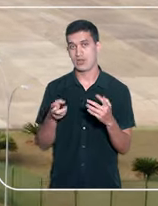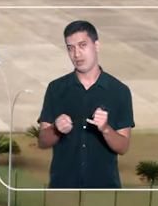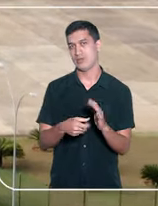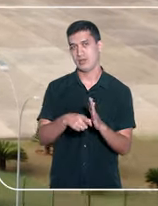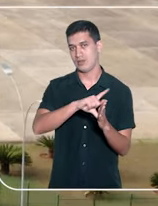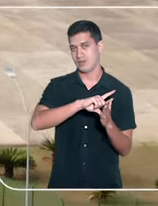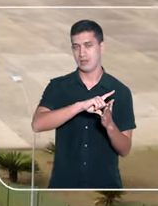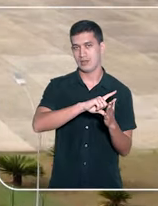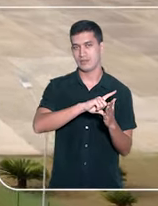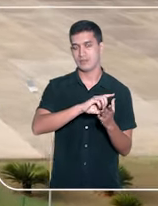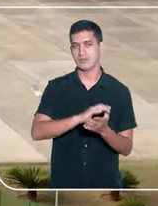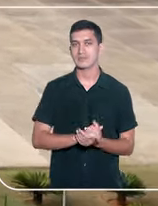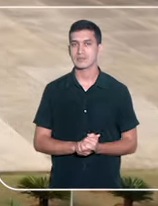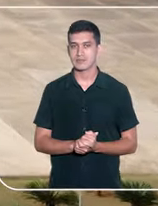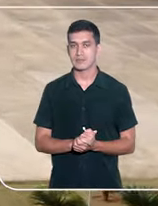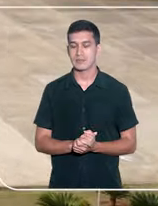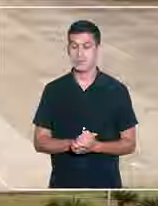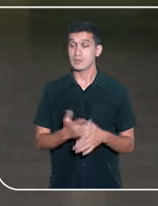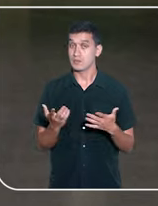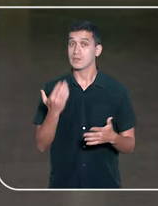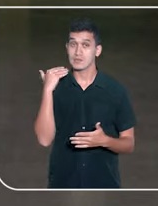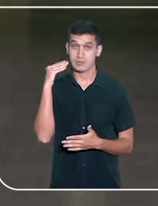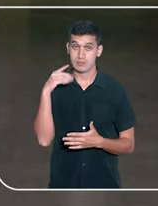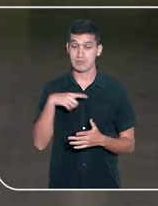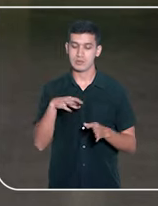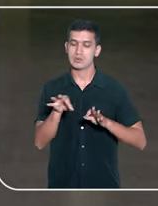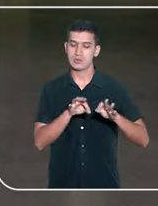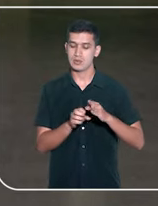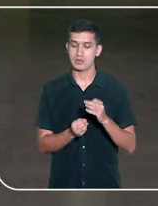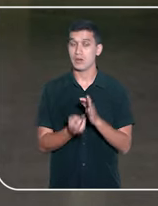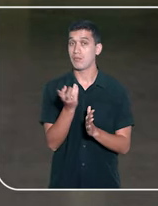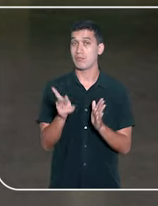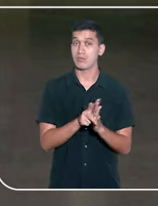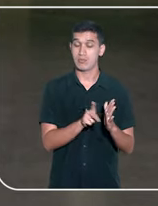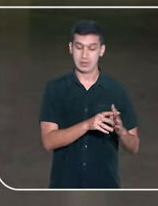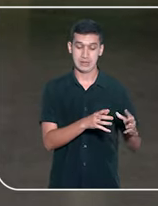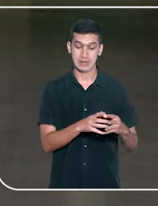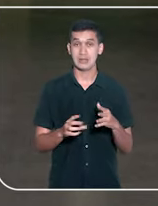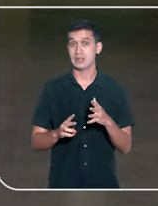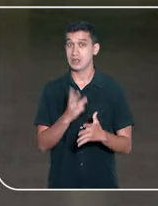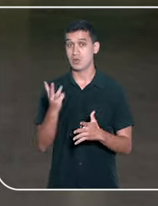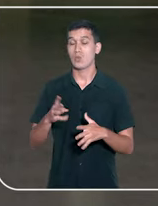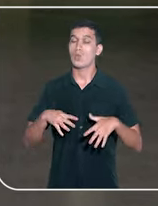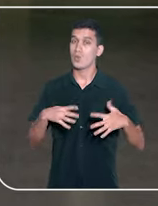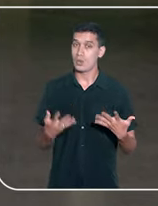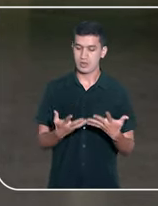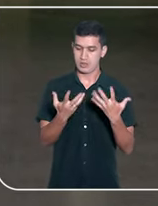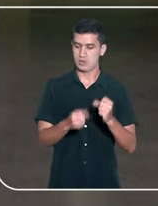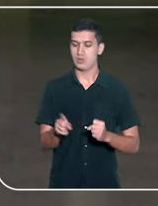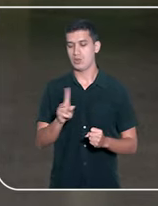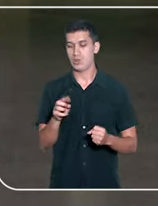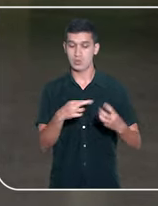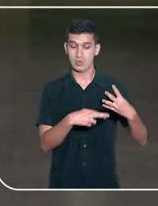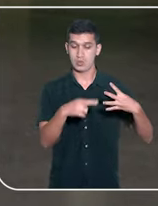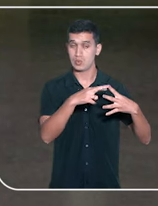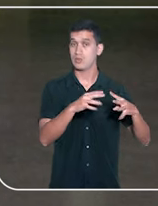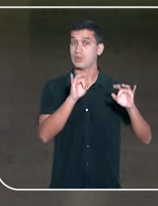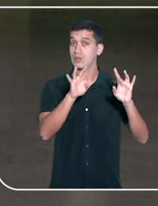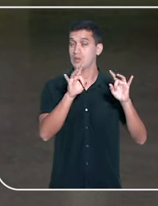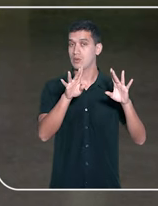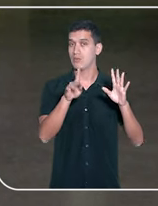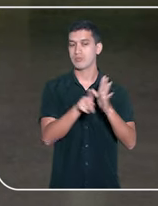e desautorizam os termos da proposta original o entendimento Foi estabelecido pela terceira turma ao negar provimento a recurso